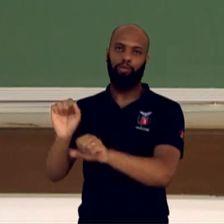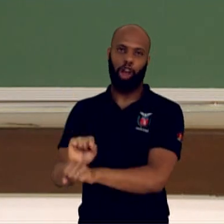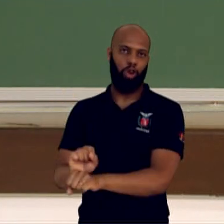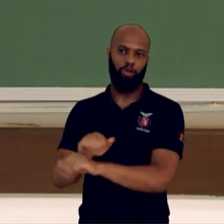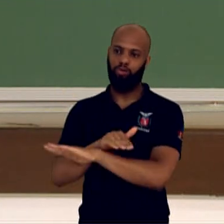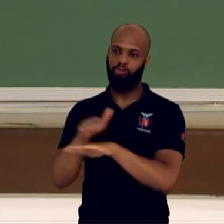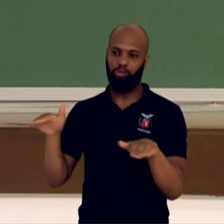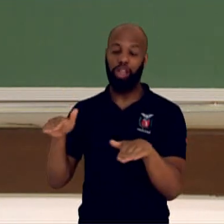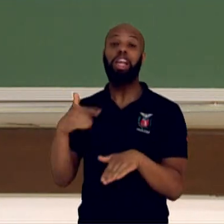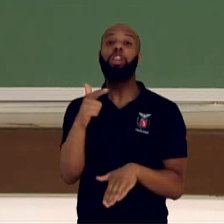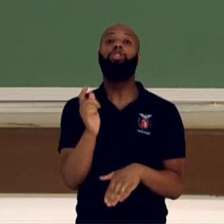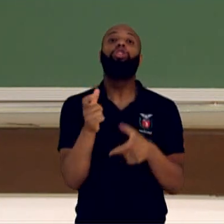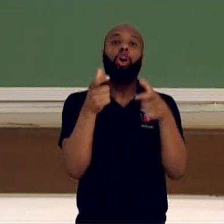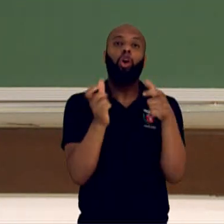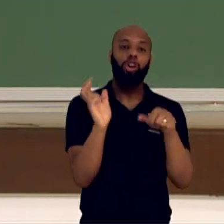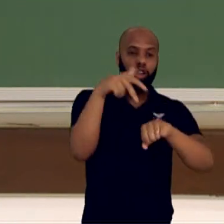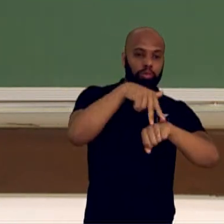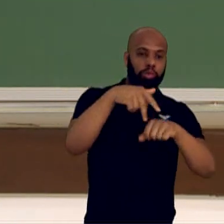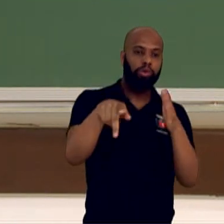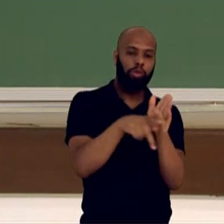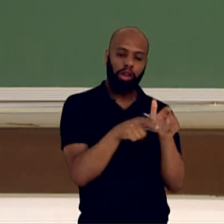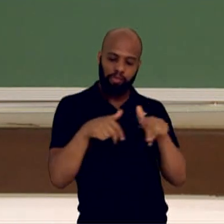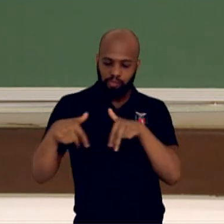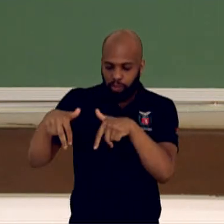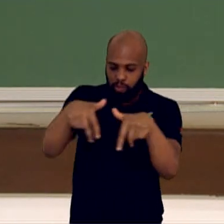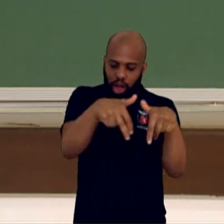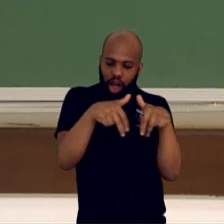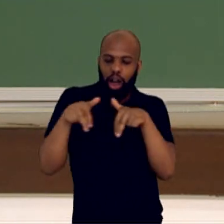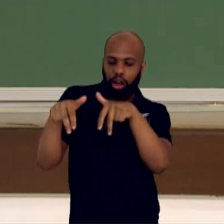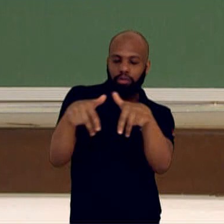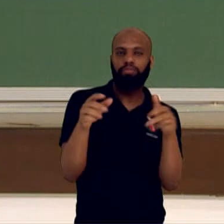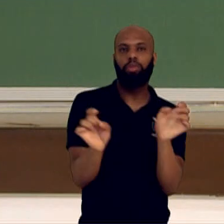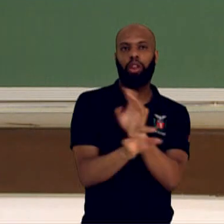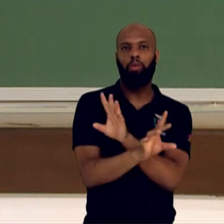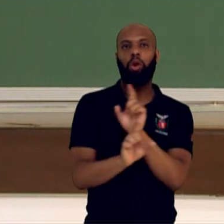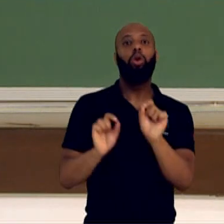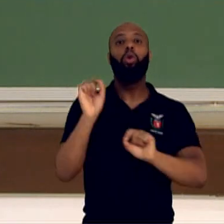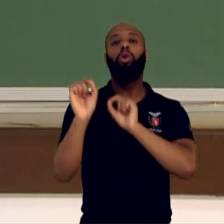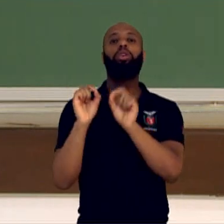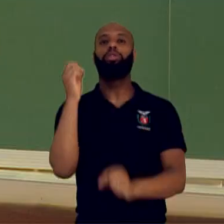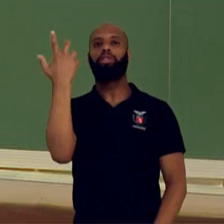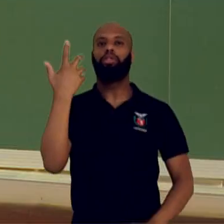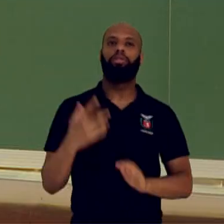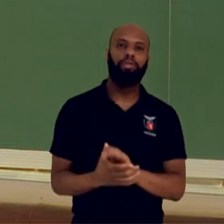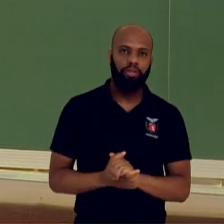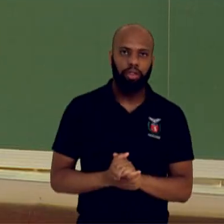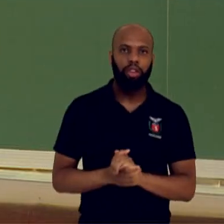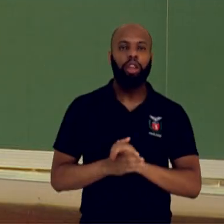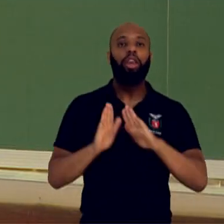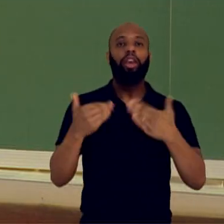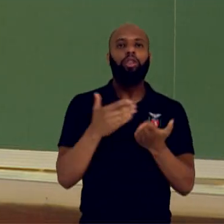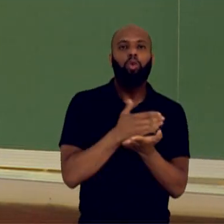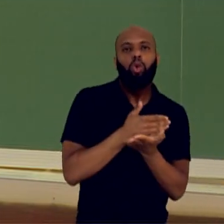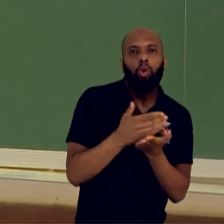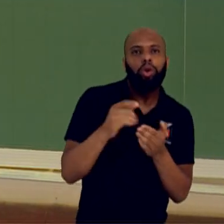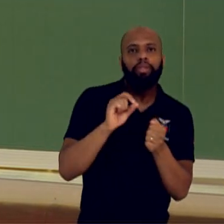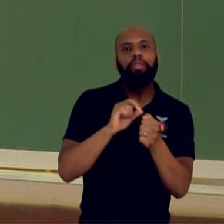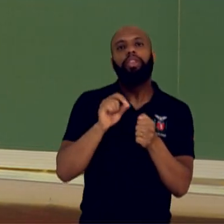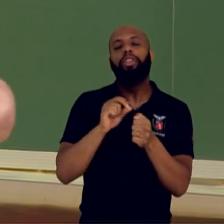não tinha os lugares aonde se fazer mais os bailes, né? O que aconteceu? Eles passaram a